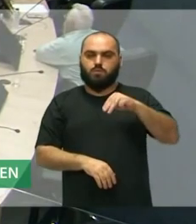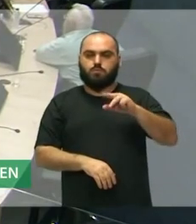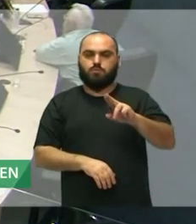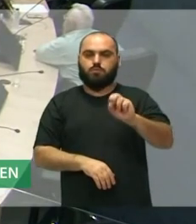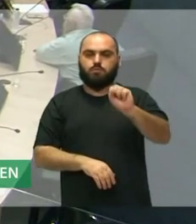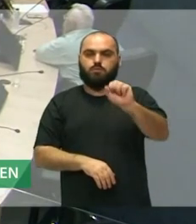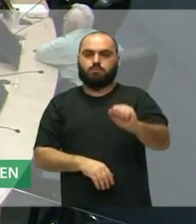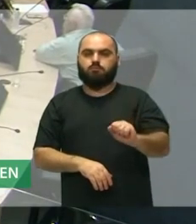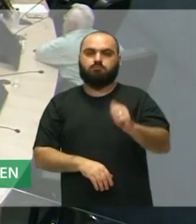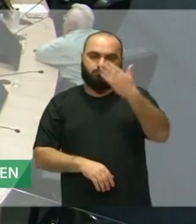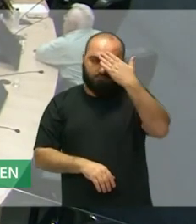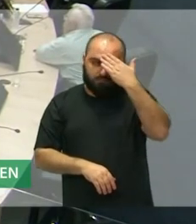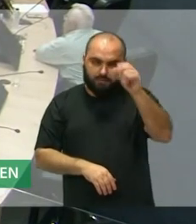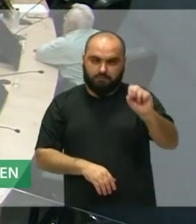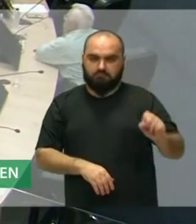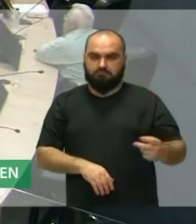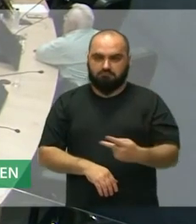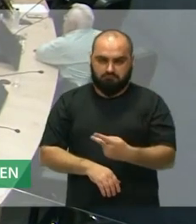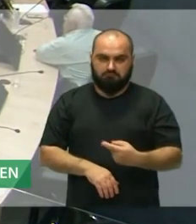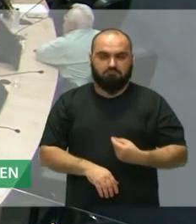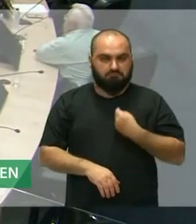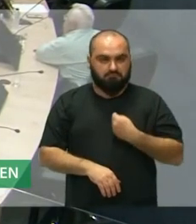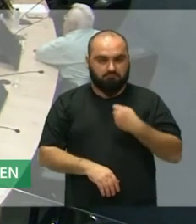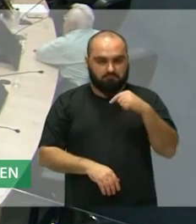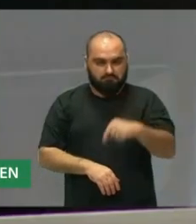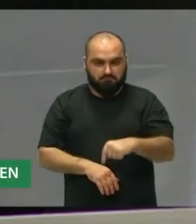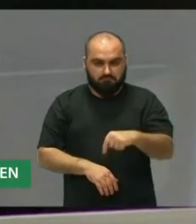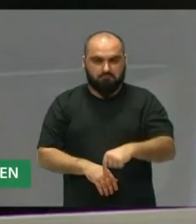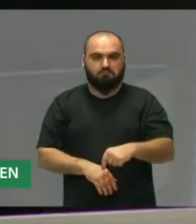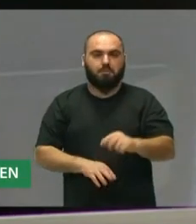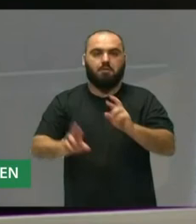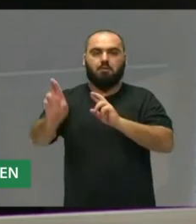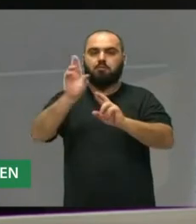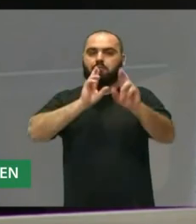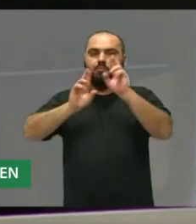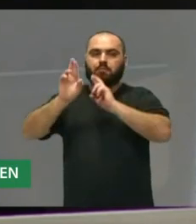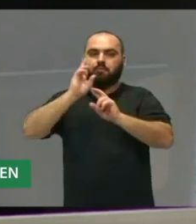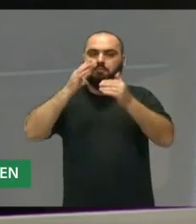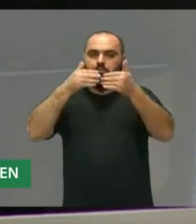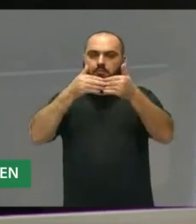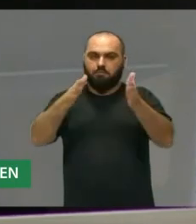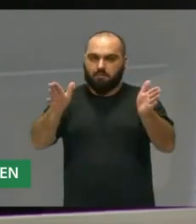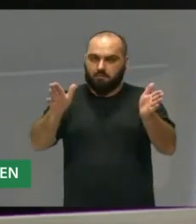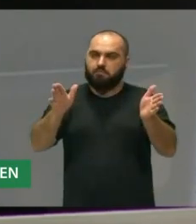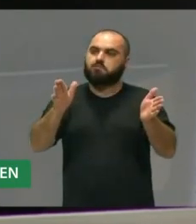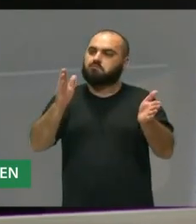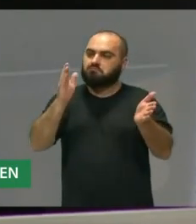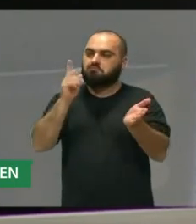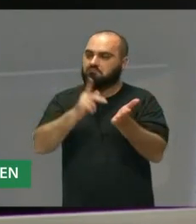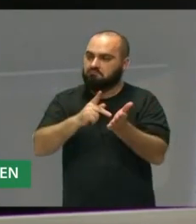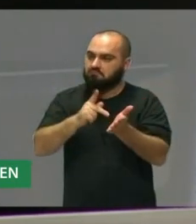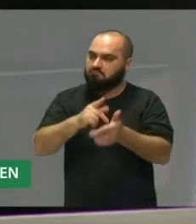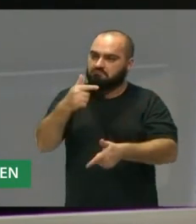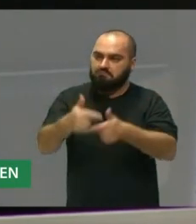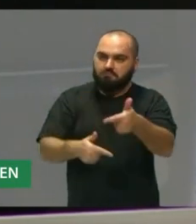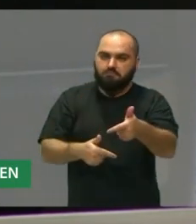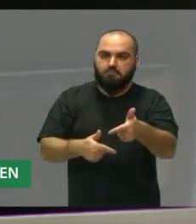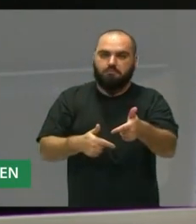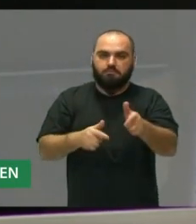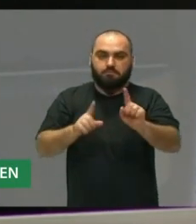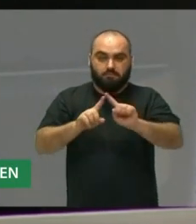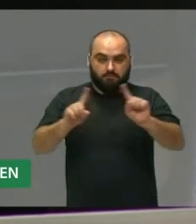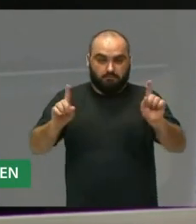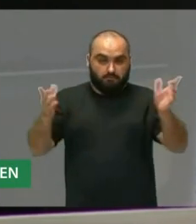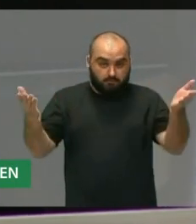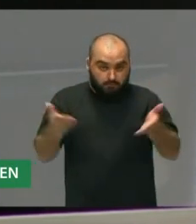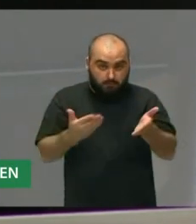Bom, muito obrigado pela oportunidade, obrigado pelas respostas, pela abertura, pela iniciativa. E, na verdade, nós estamos